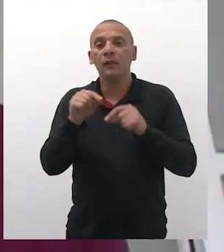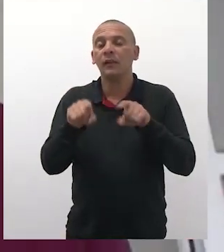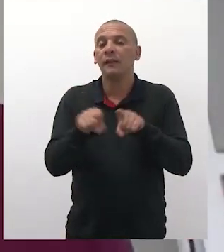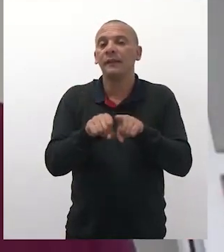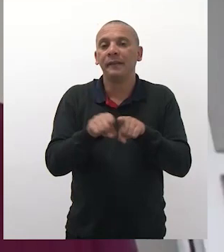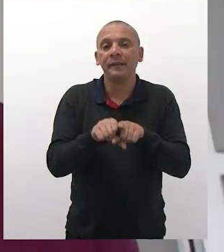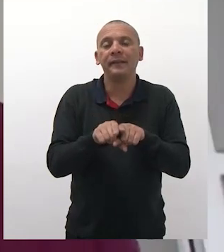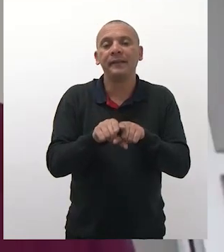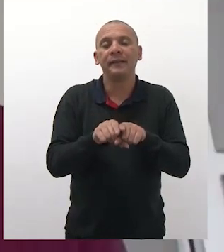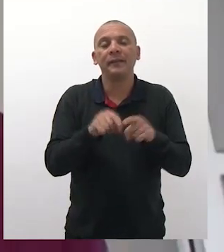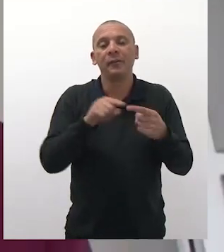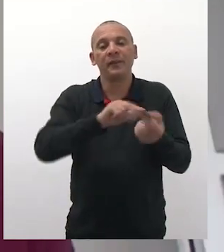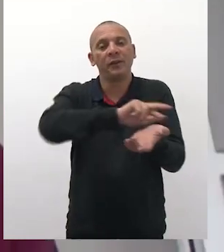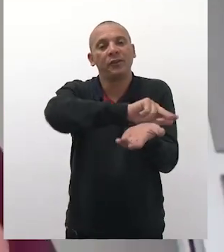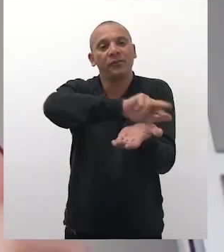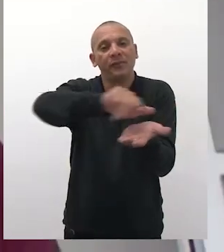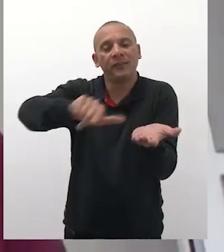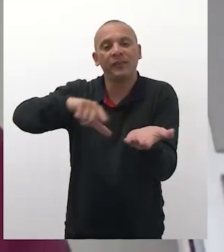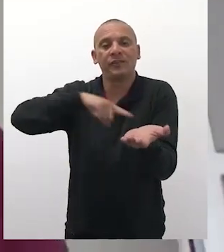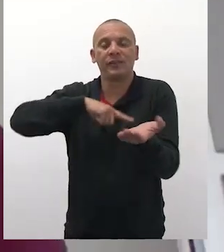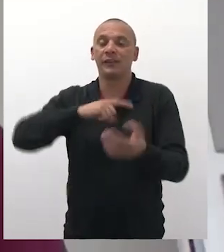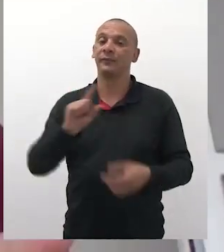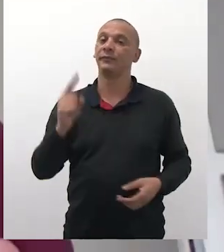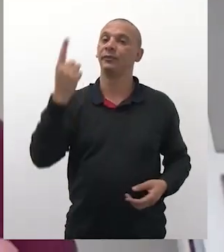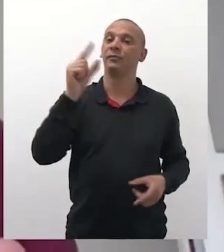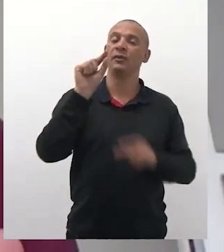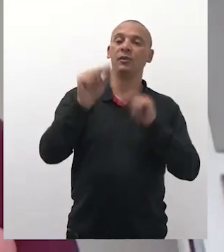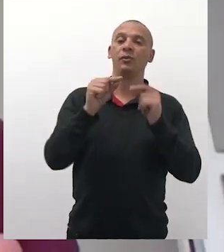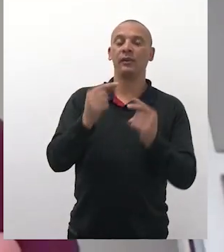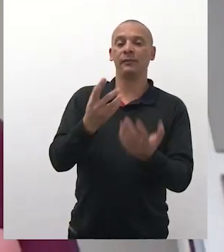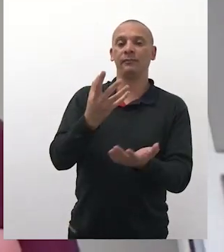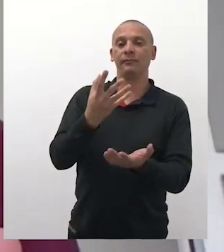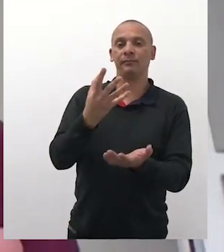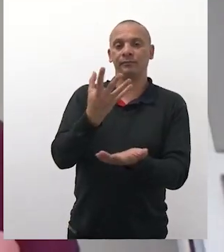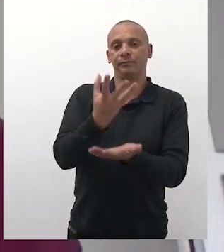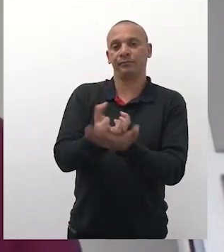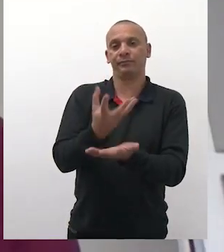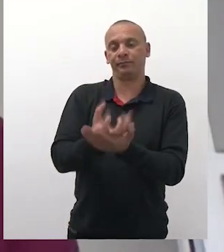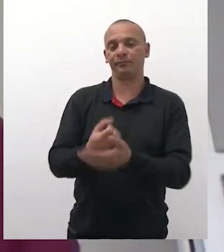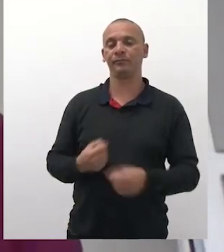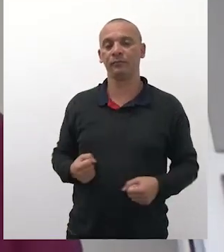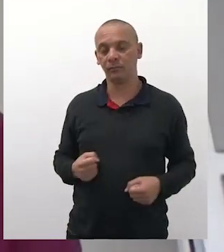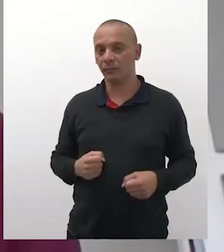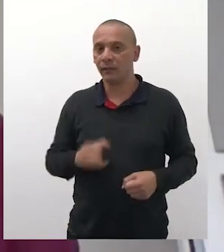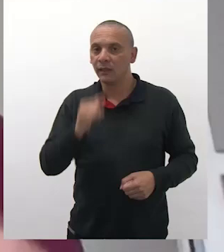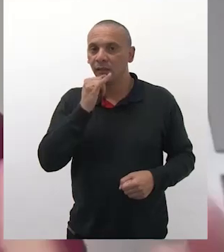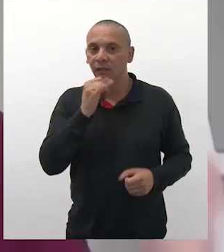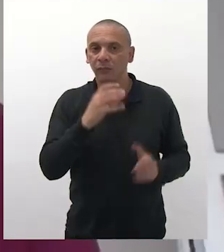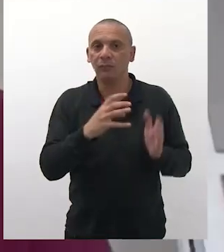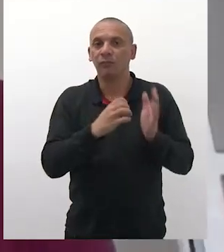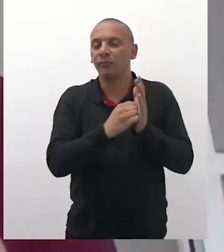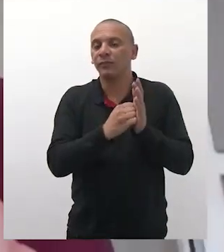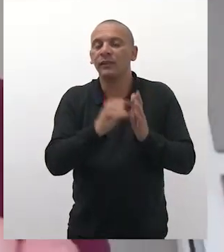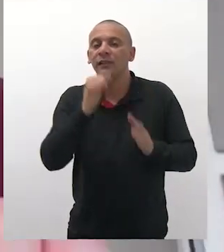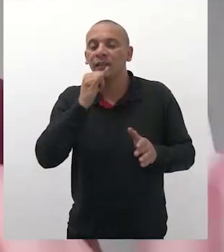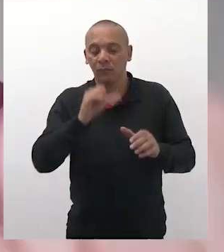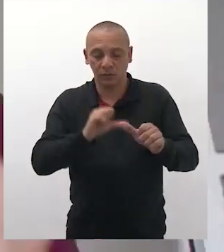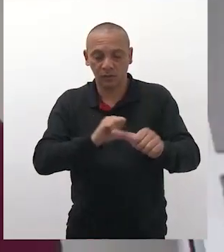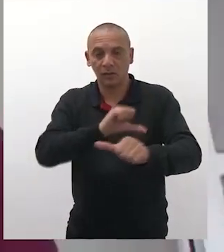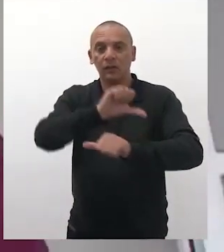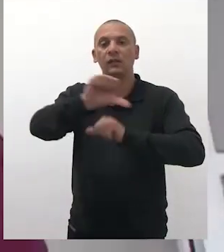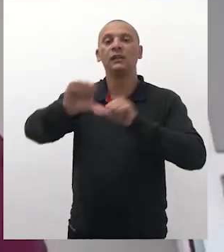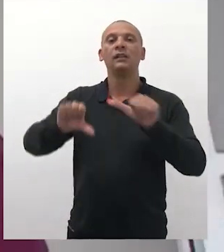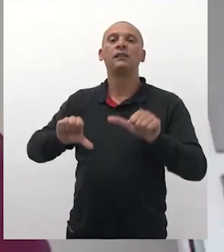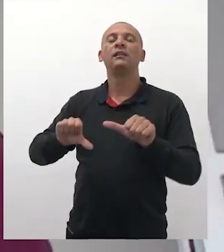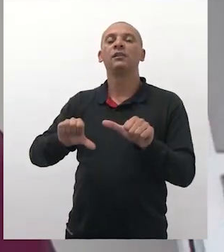materializada de diferentes formas. Uma delas é a gravação em si. A outra é transformar do oral